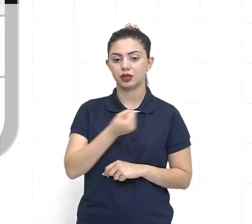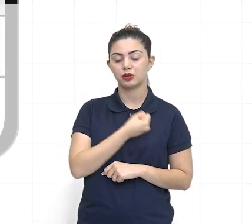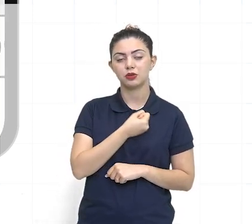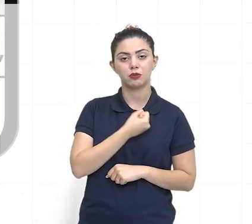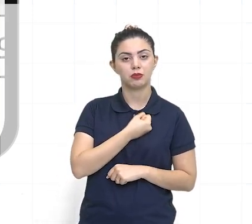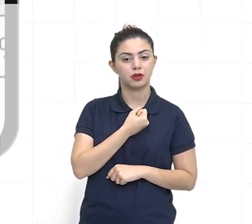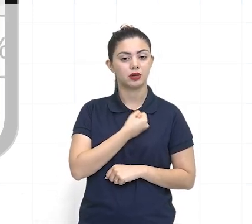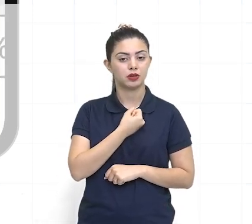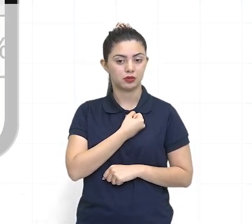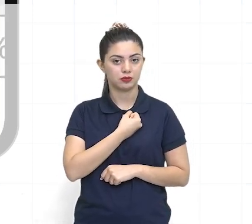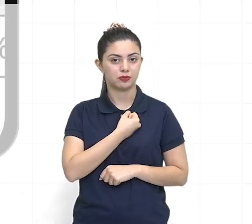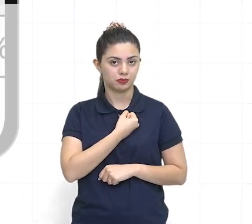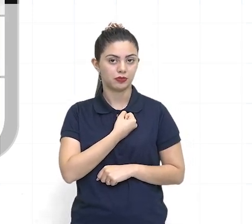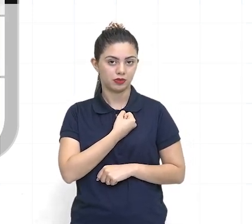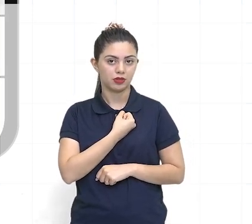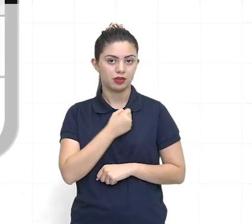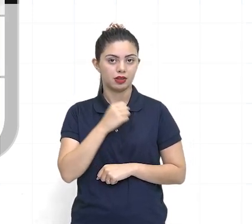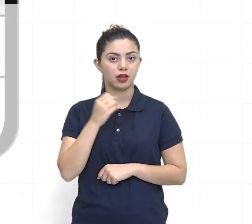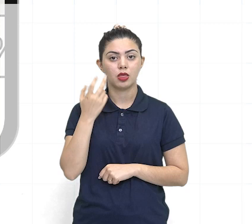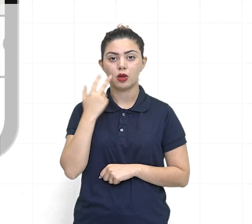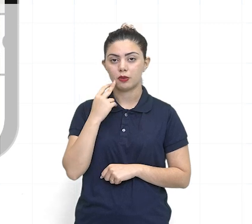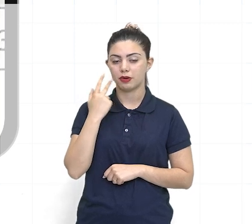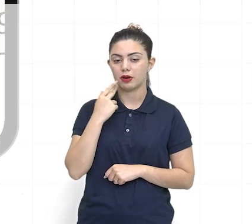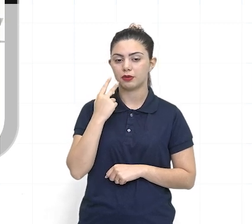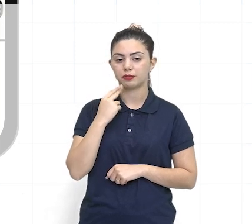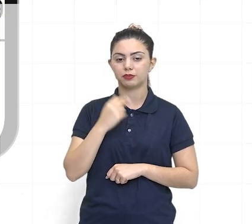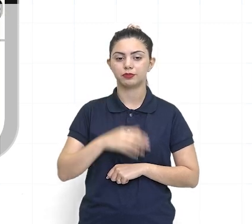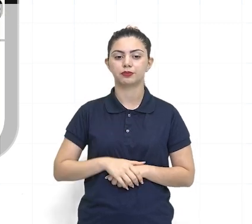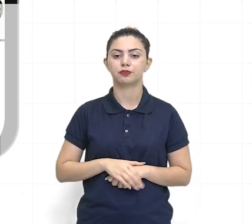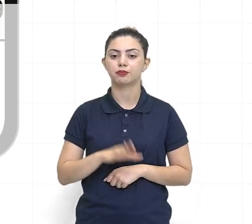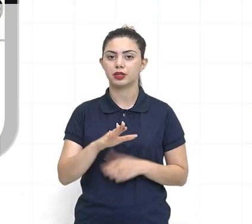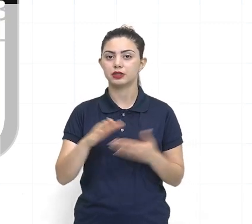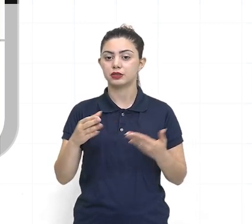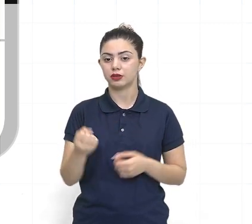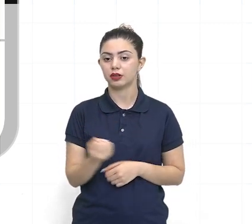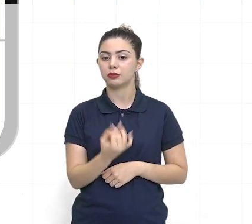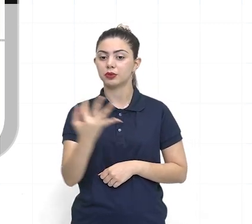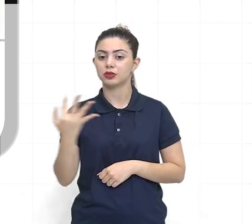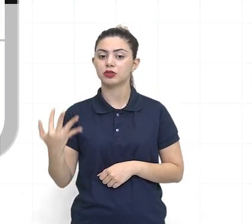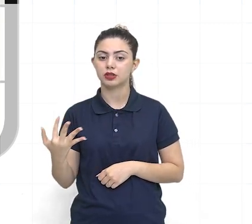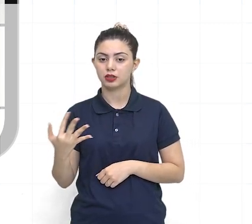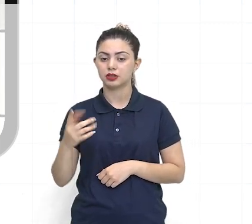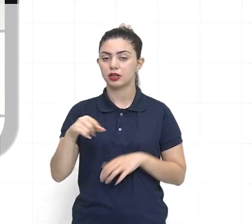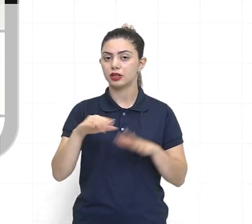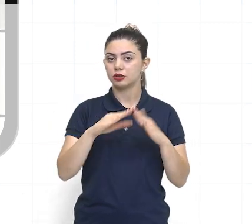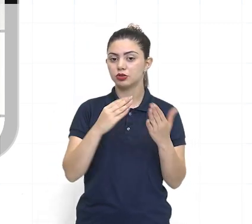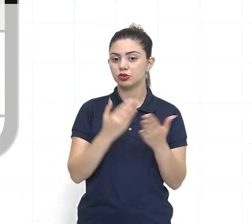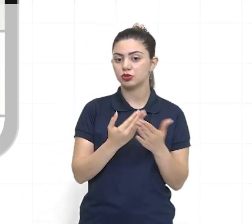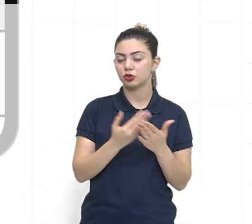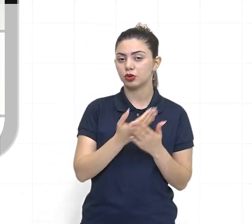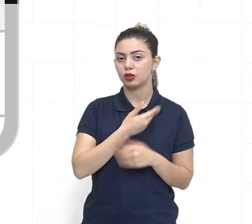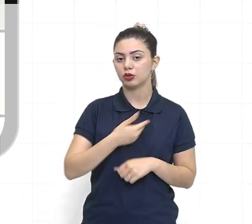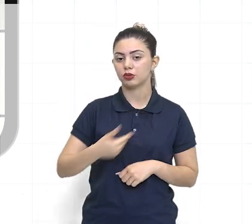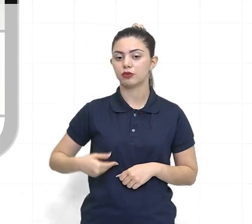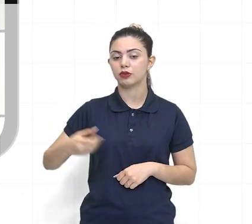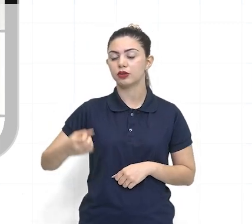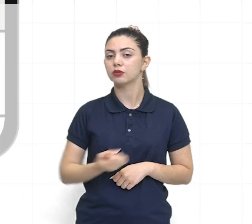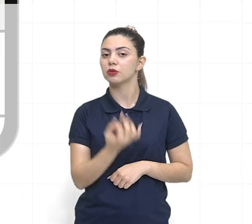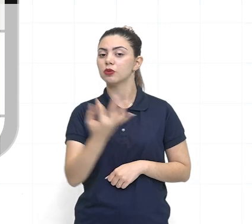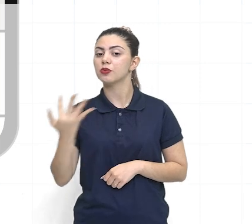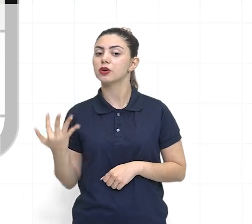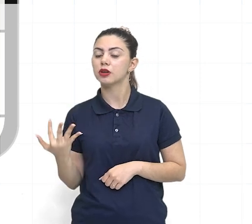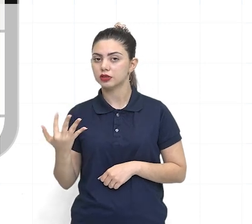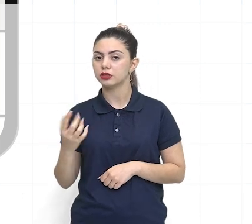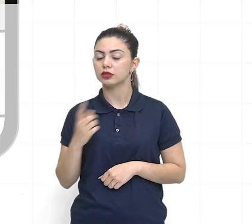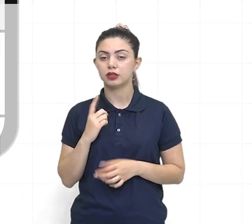Muito bem. E aí, nós temos um quantitativo. Veja, as escolas. Quantas